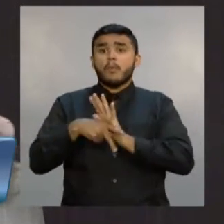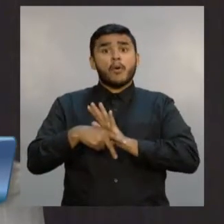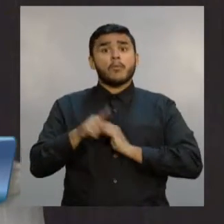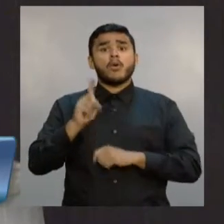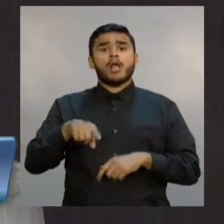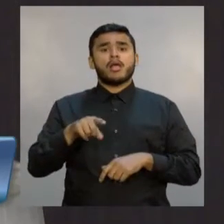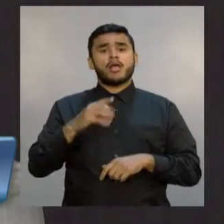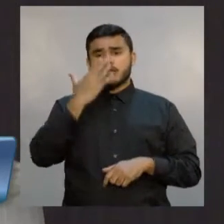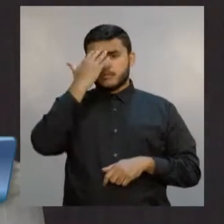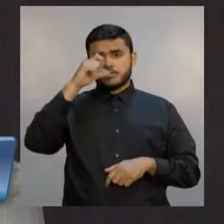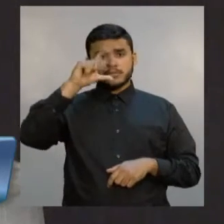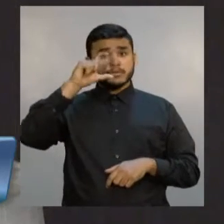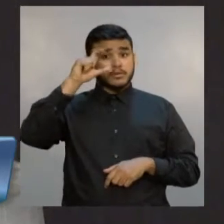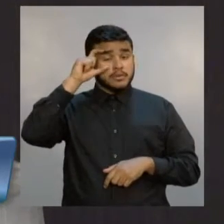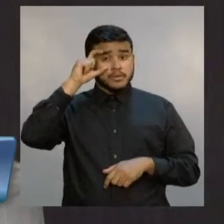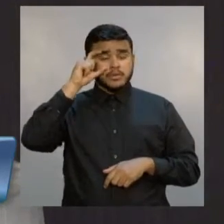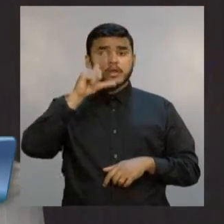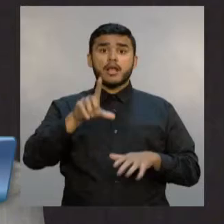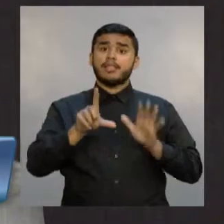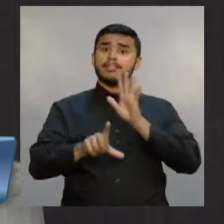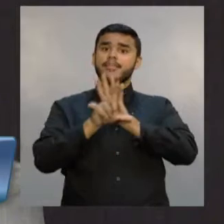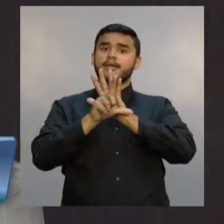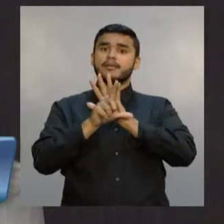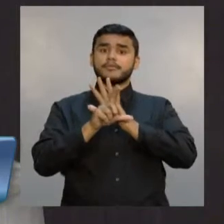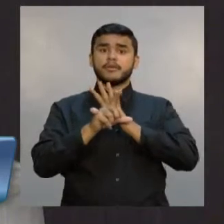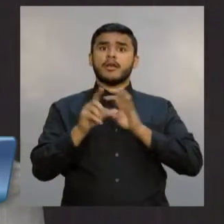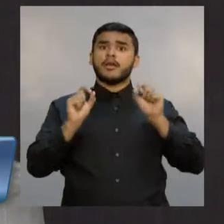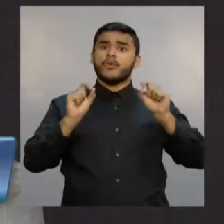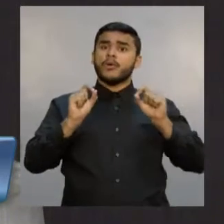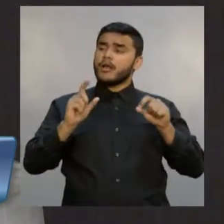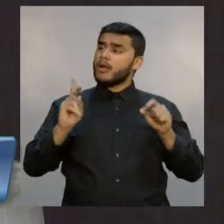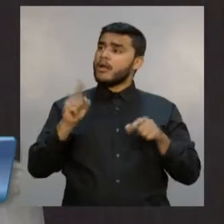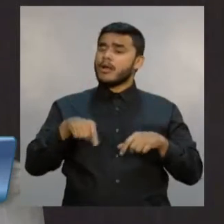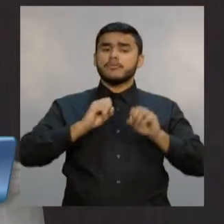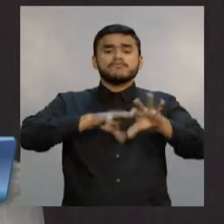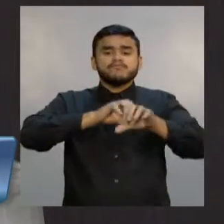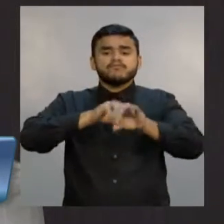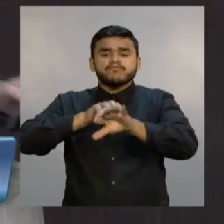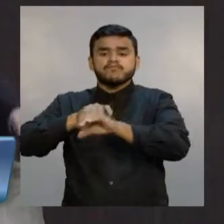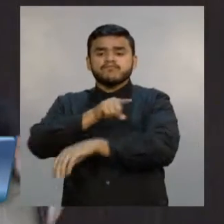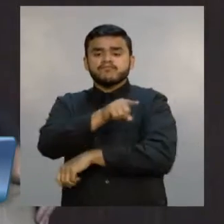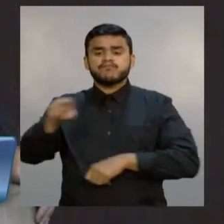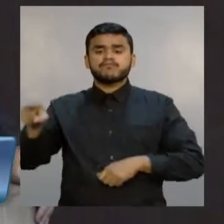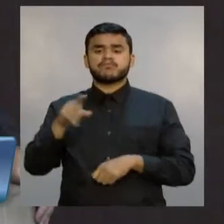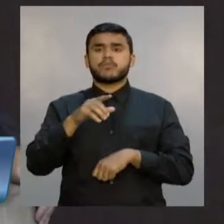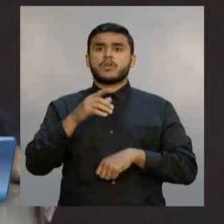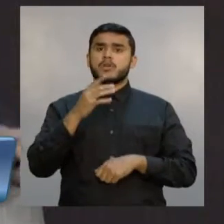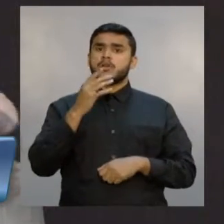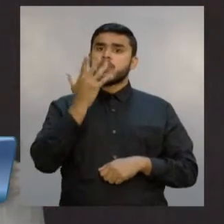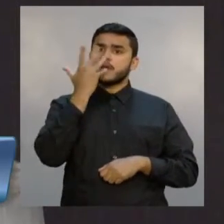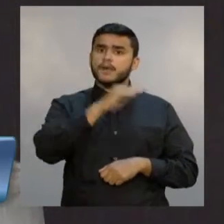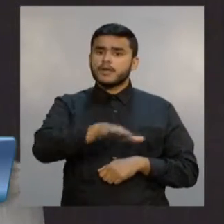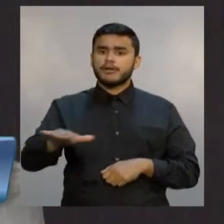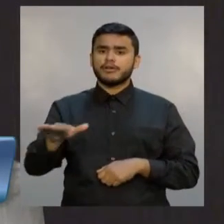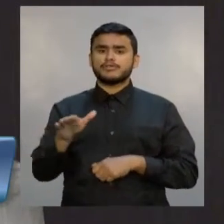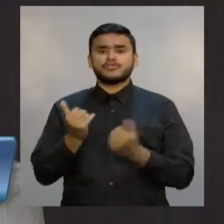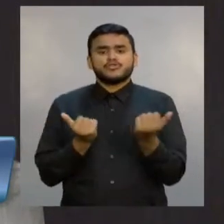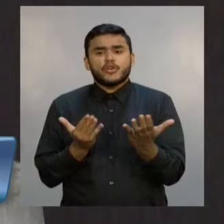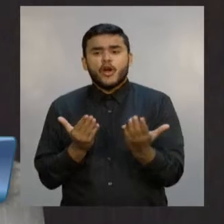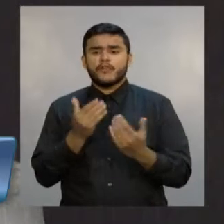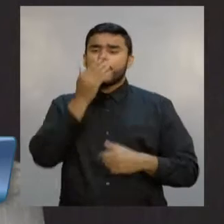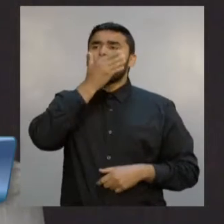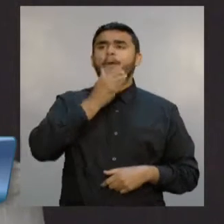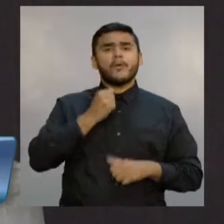Maria da Penha nas escolas. Educar os nossos meninos e meninas para uma vida sem violência, para